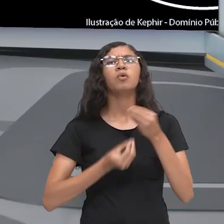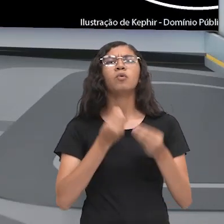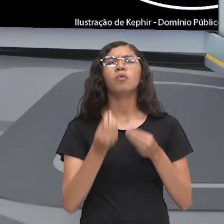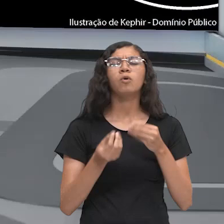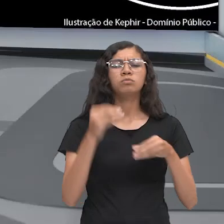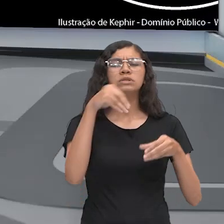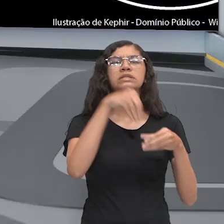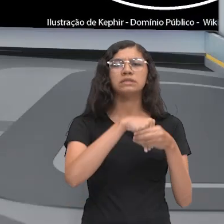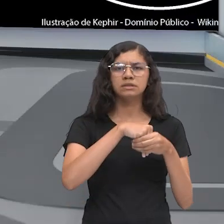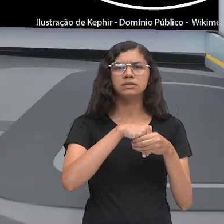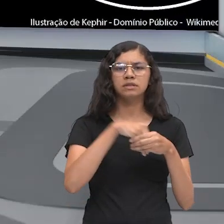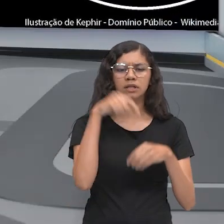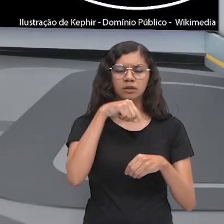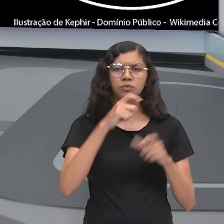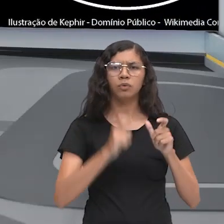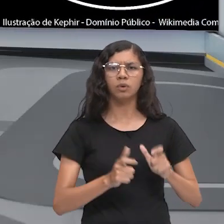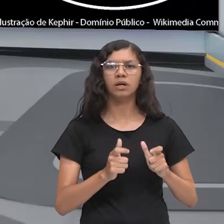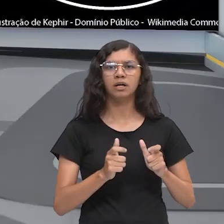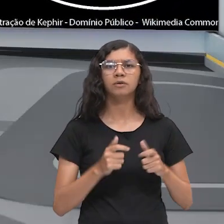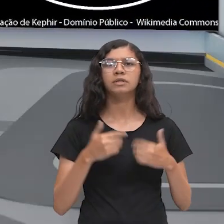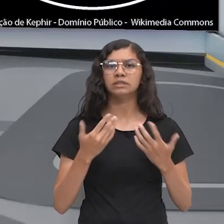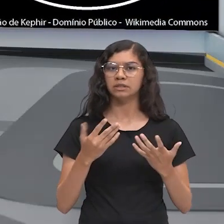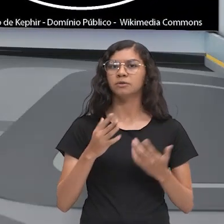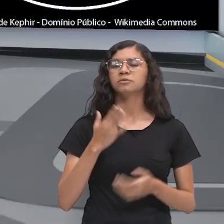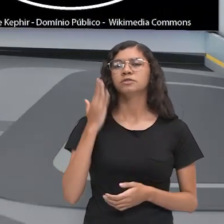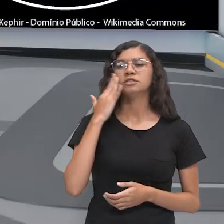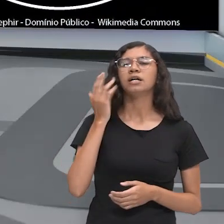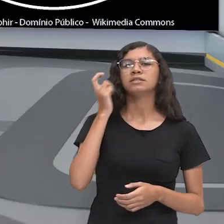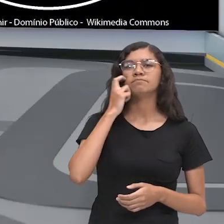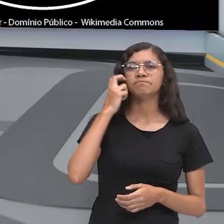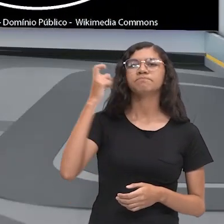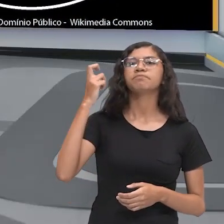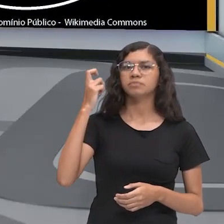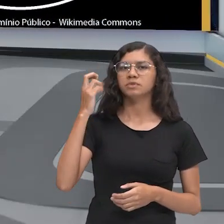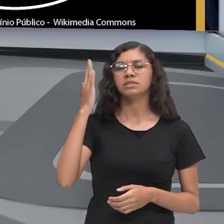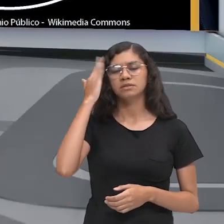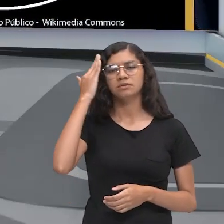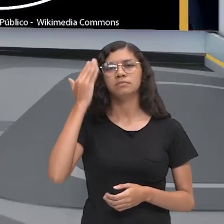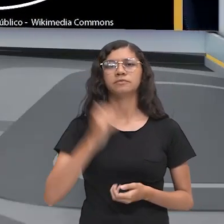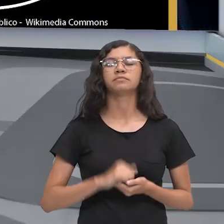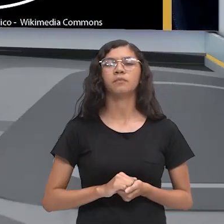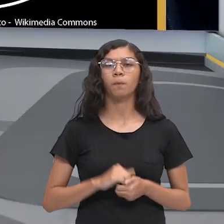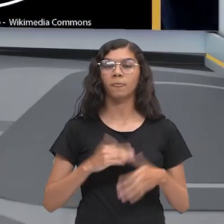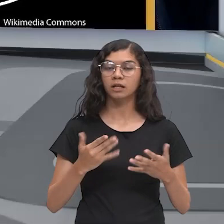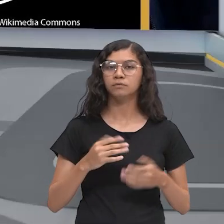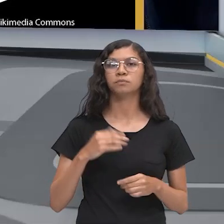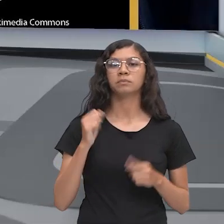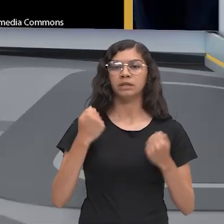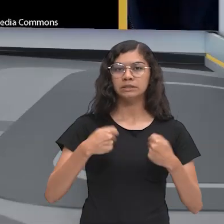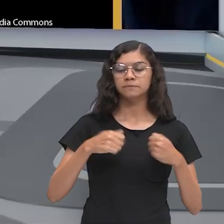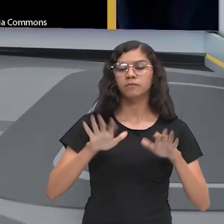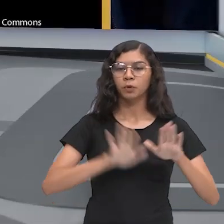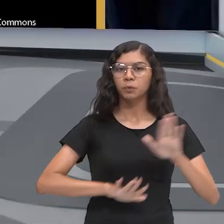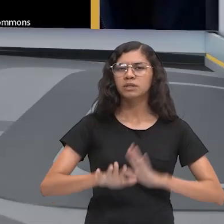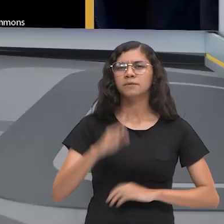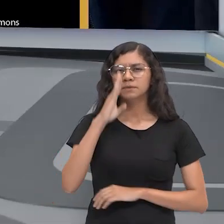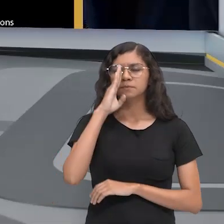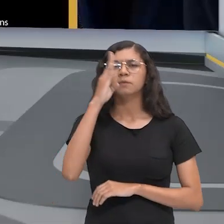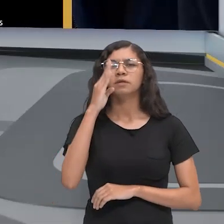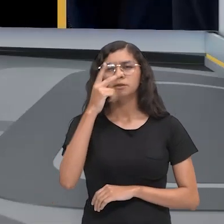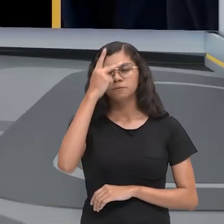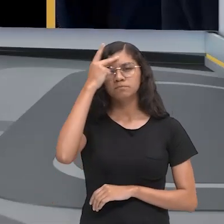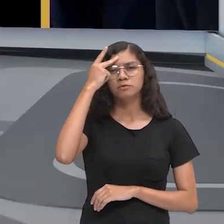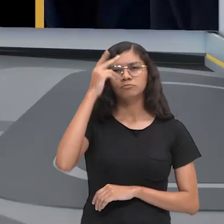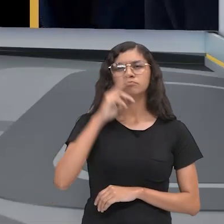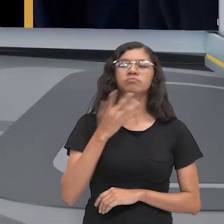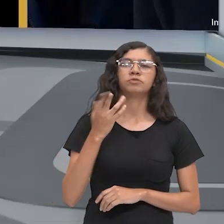tem internamente. Então a gente tem que ter muito cuidado, principalmente donos de empresa, né? Com as pessoas que trabalham